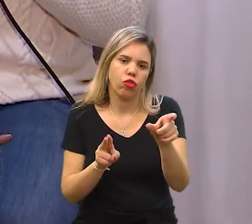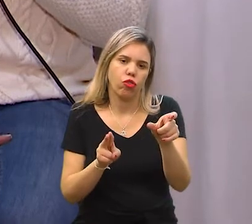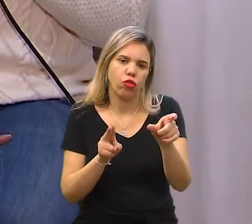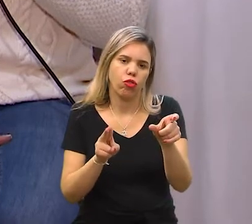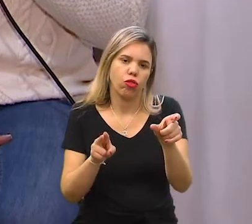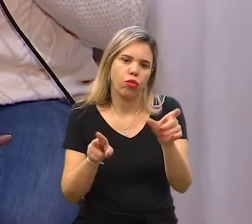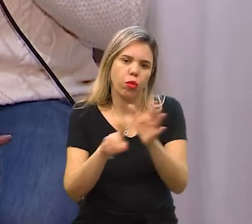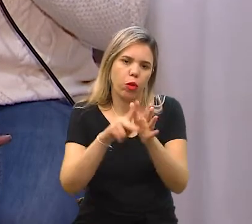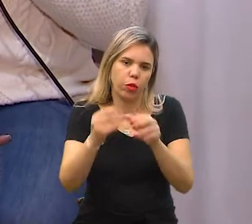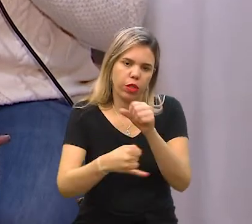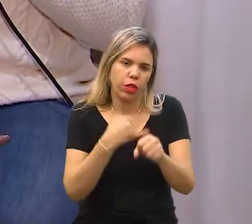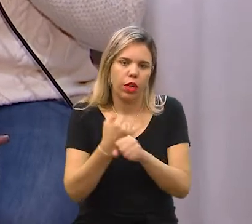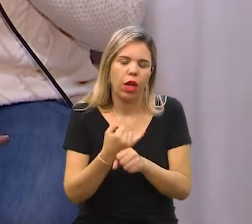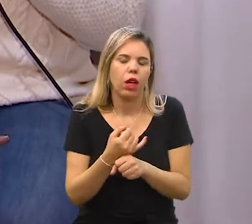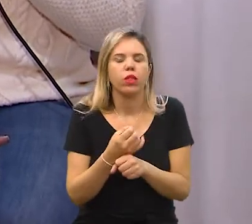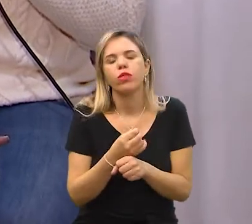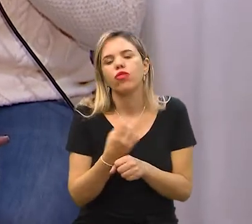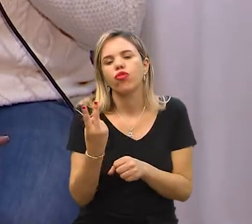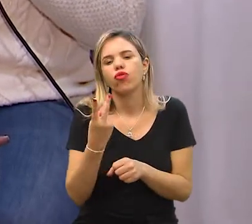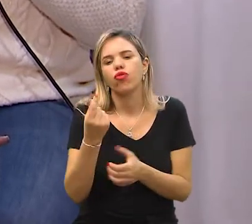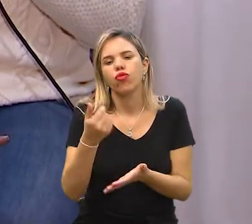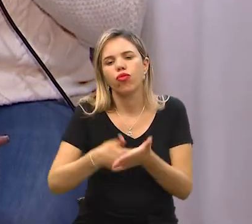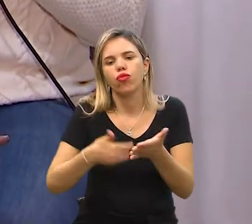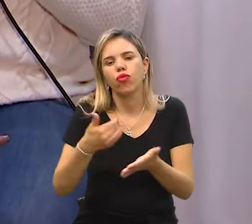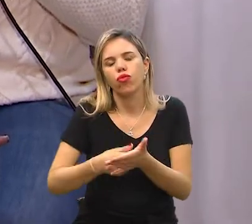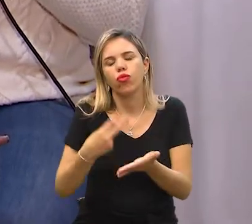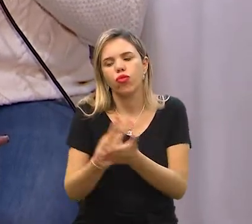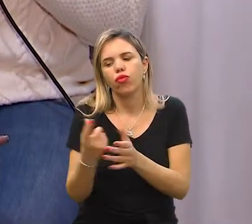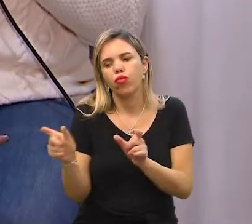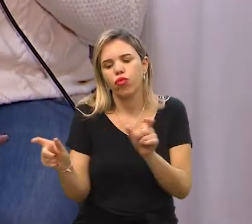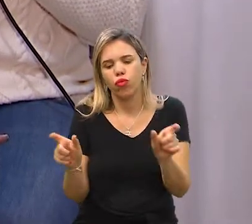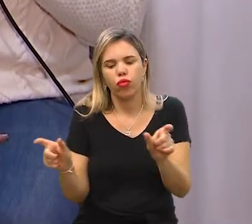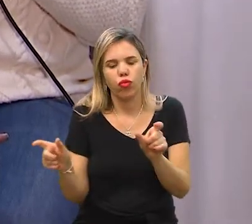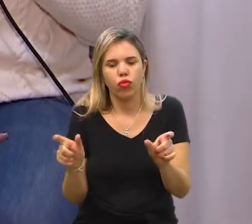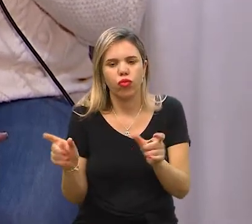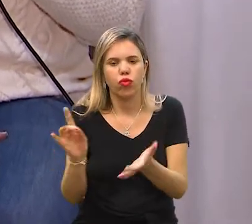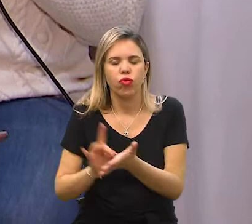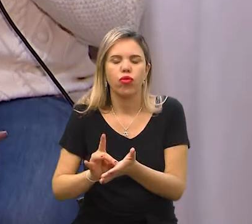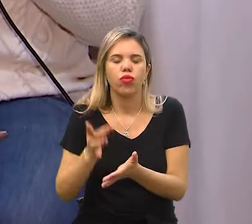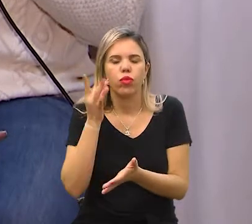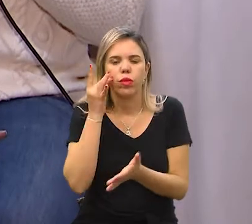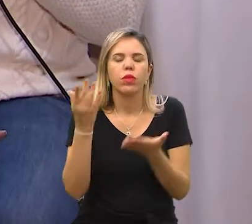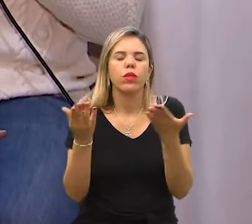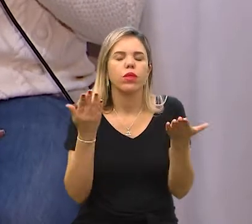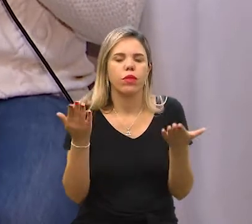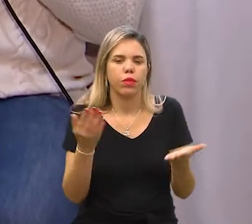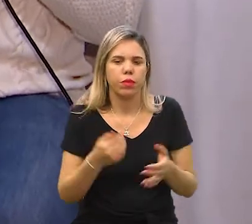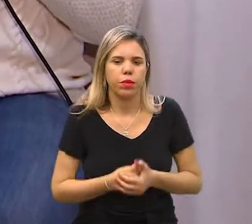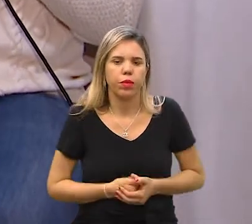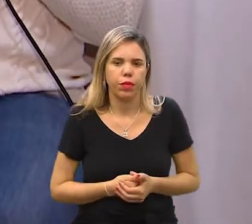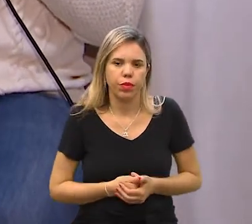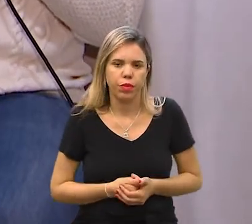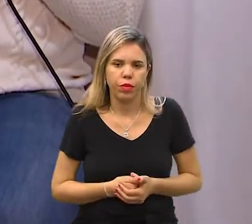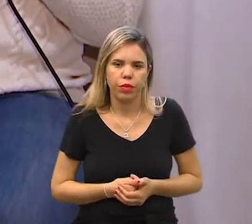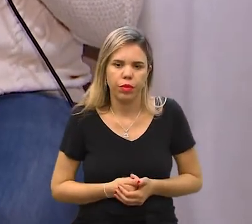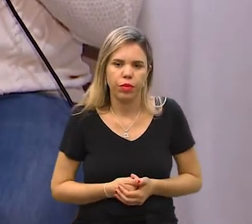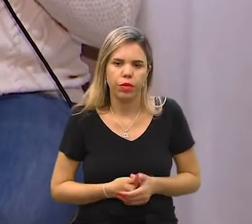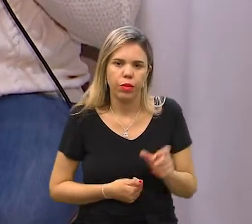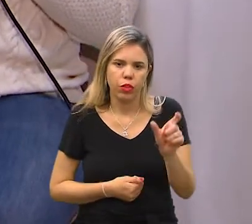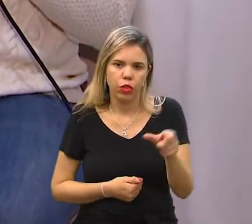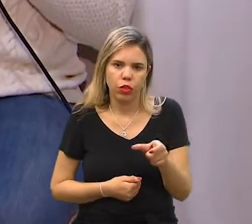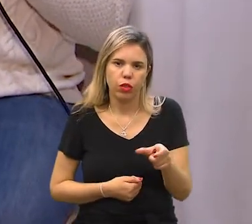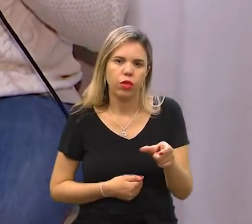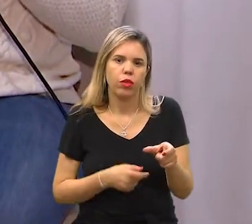cartão virtual ou é o mesmo que funciona nos cartões presenciais? Cartões físicos, melhor dizendo.